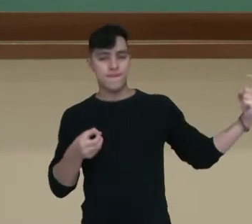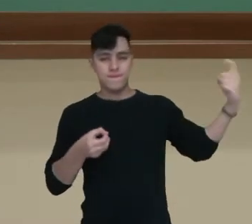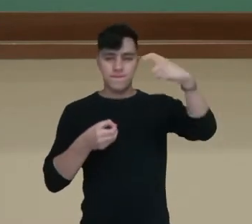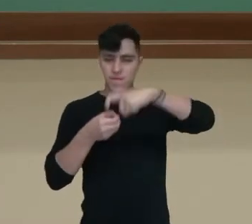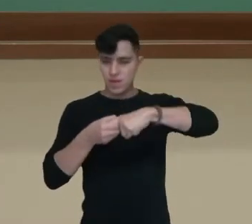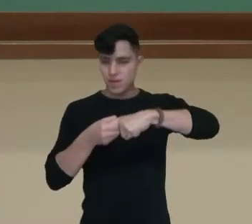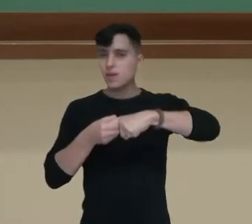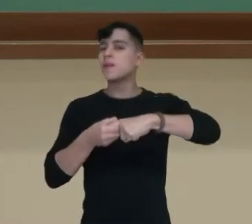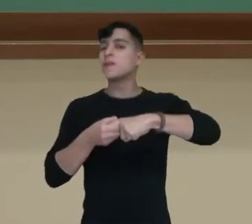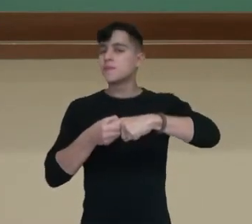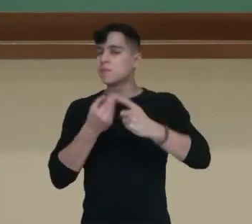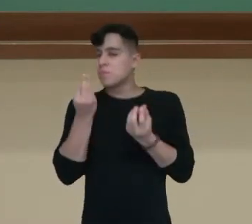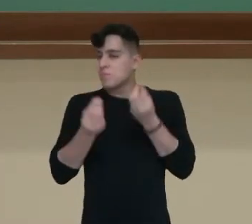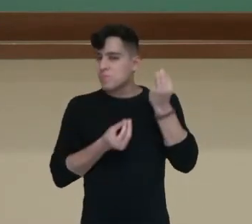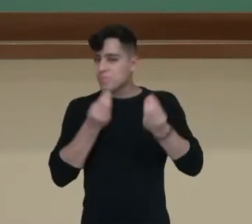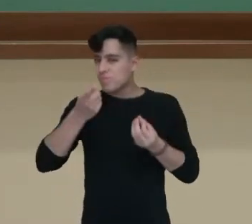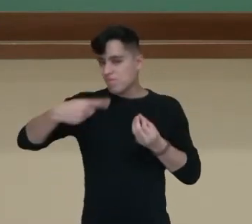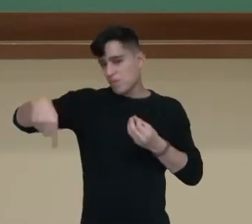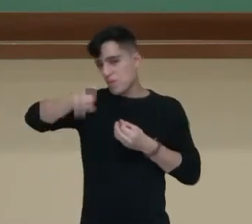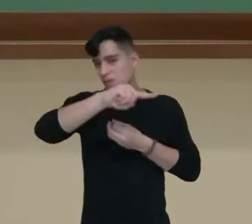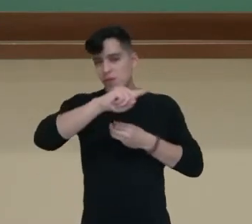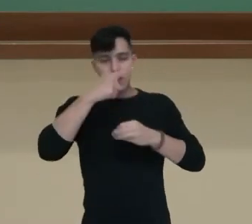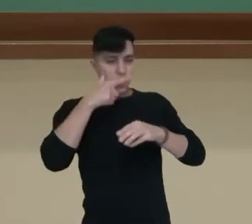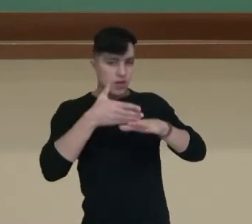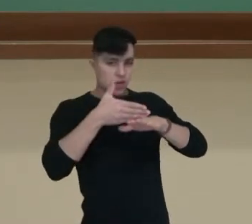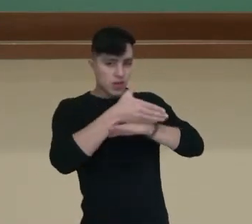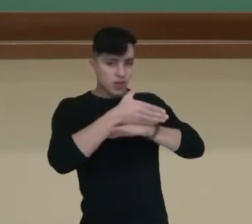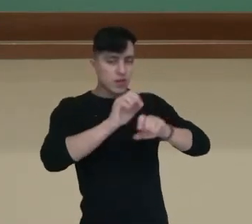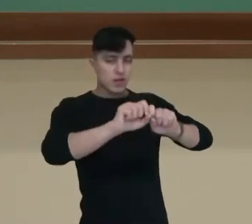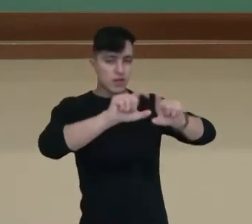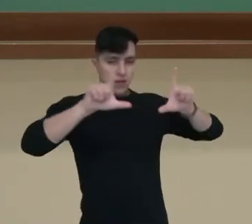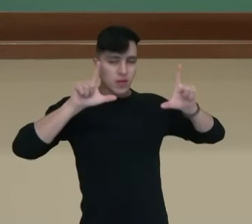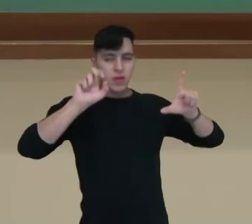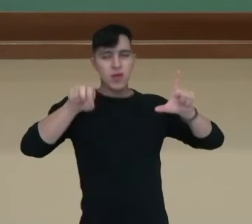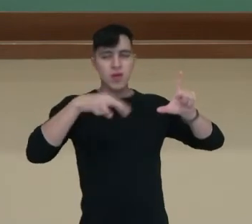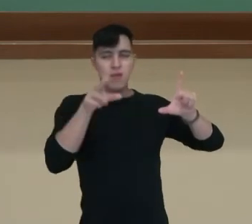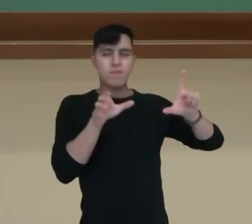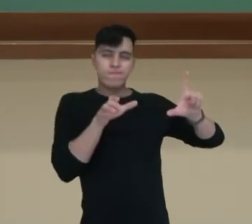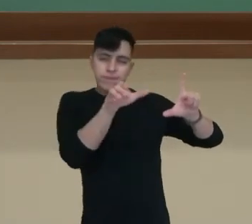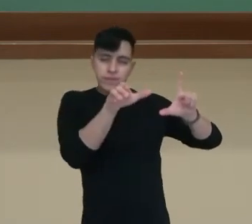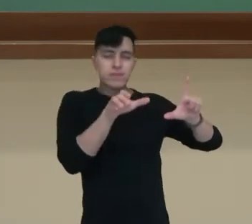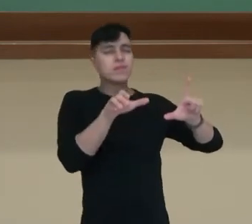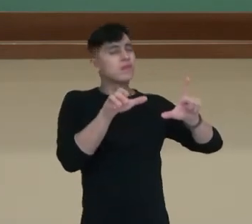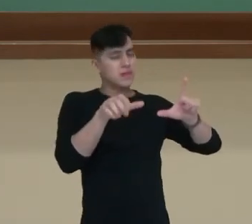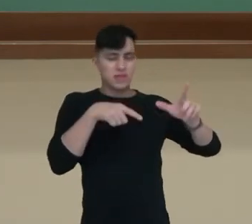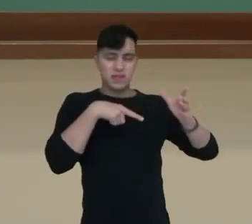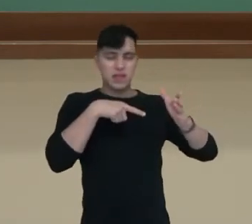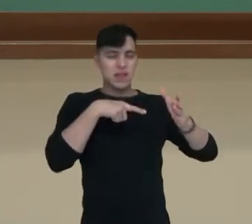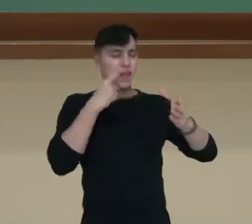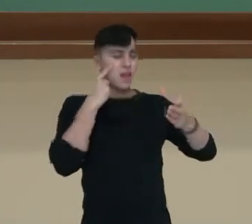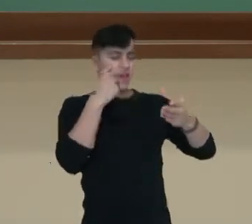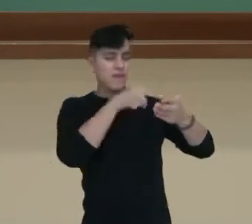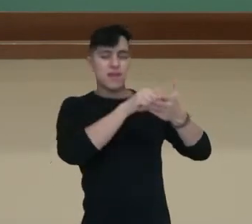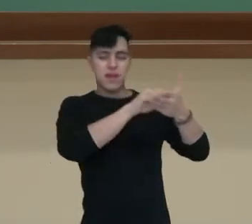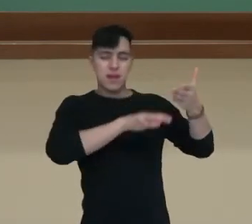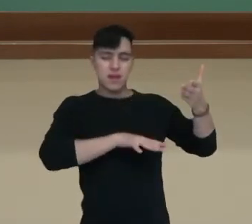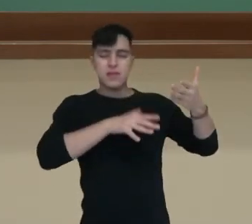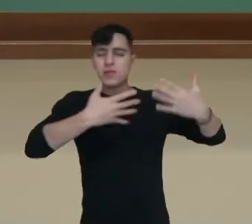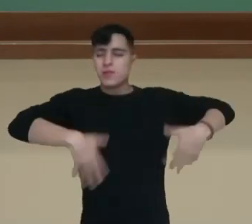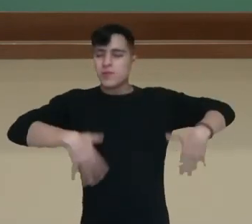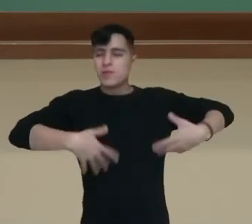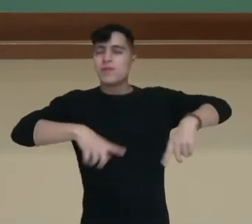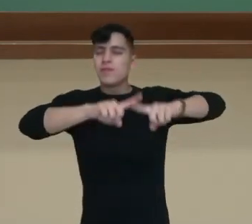Voltamos! E aí, conseguiram acessar o QR Code ou o link? Tem algumas atividades que chamam bastante atenção ali, que dá para vocês praticarem em